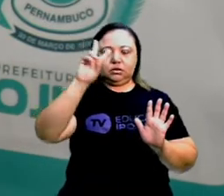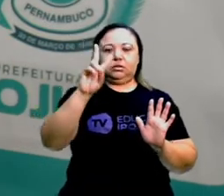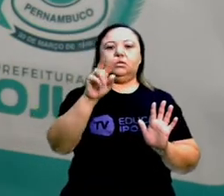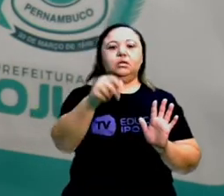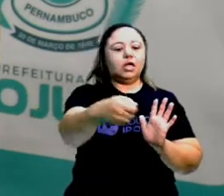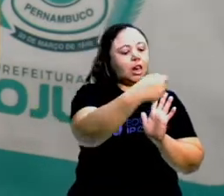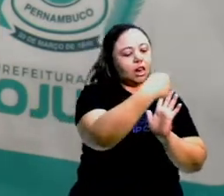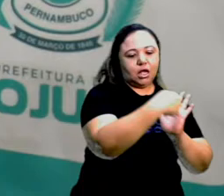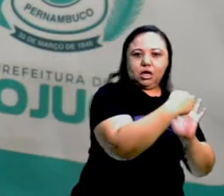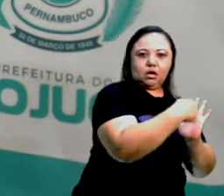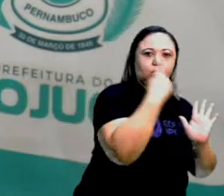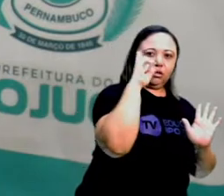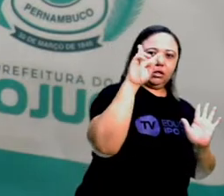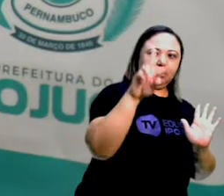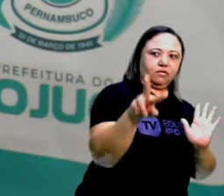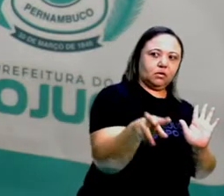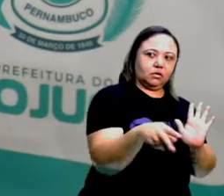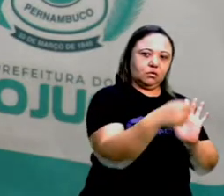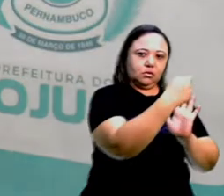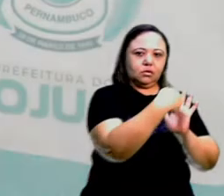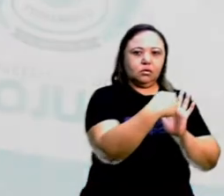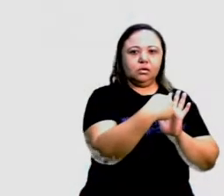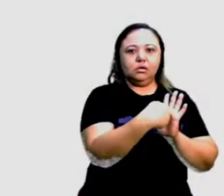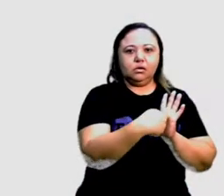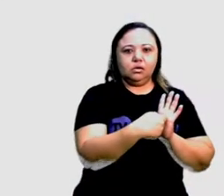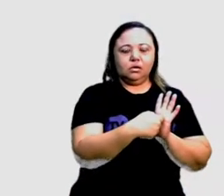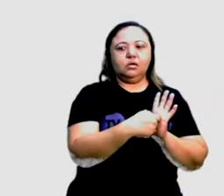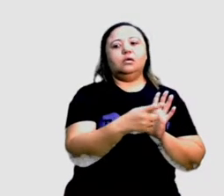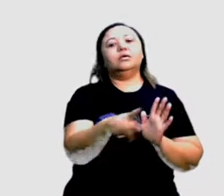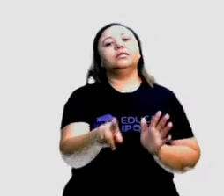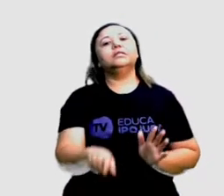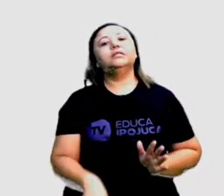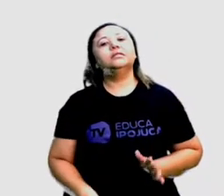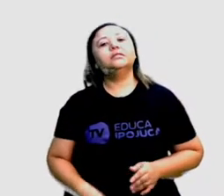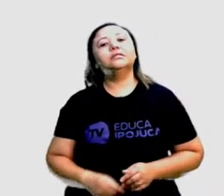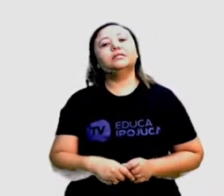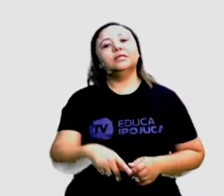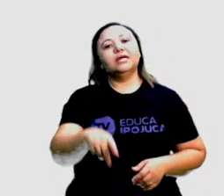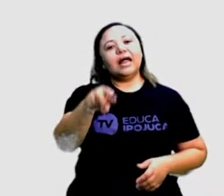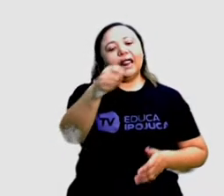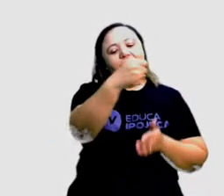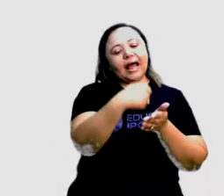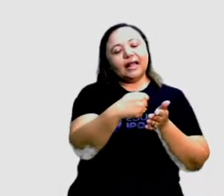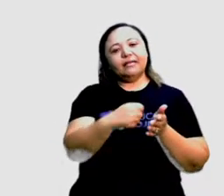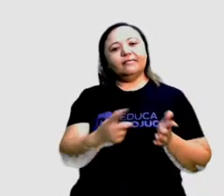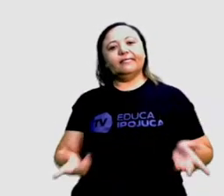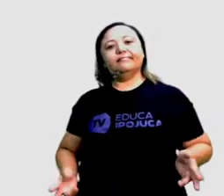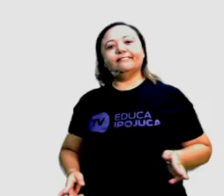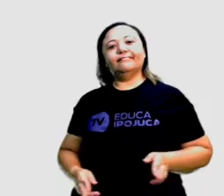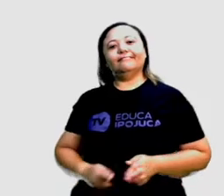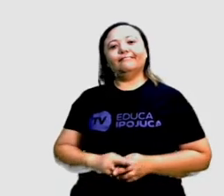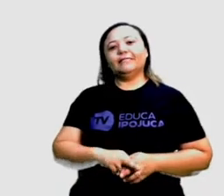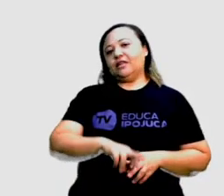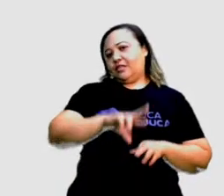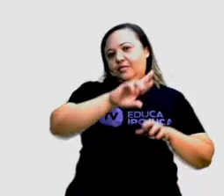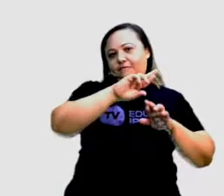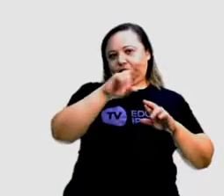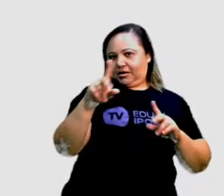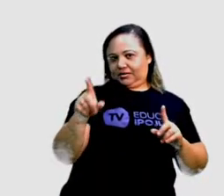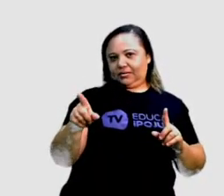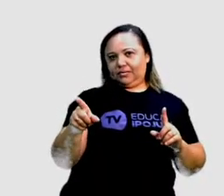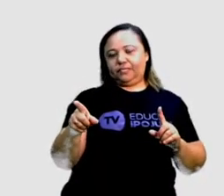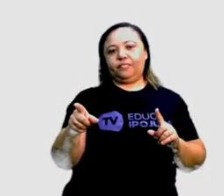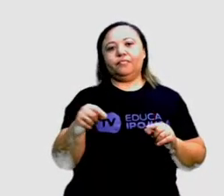o que ele está vendo, observando, ok? E a narrativa, neste caso, é imparcial,